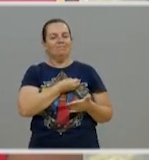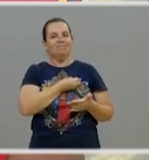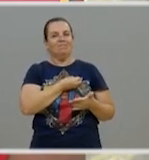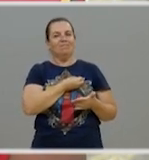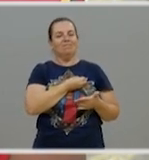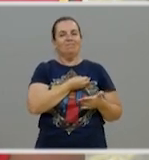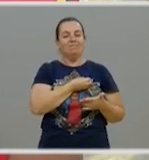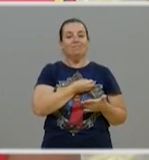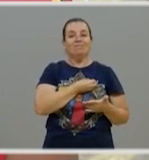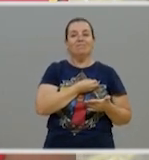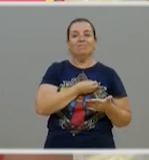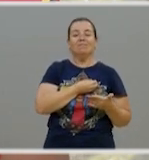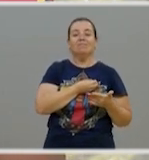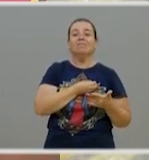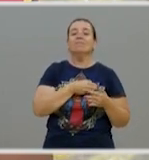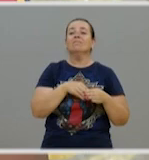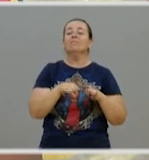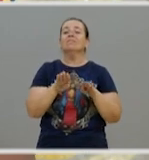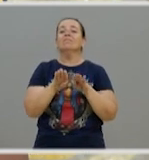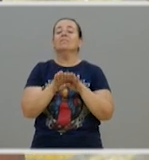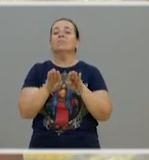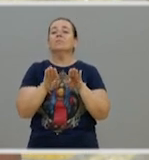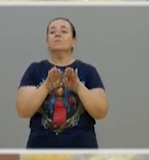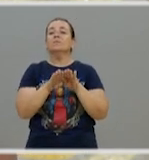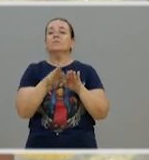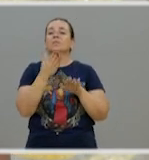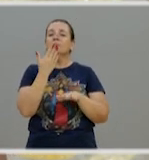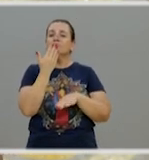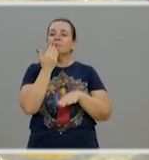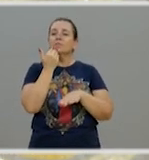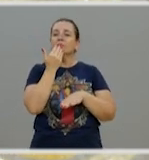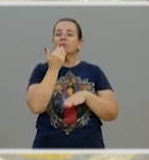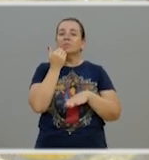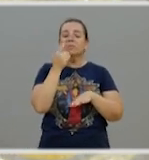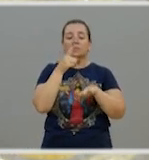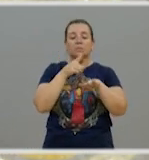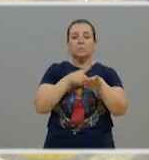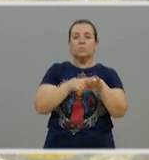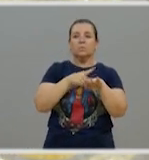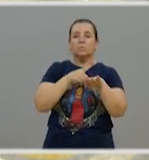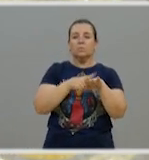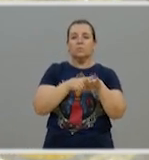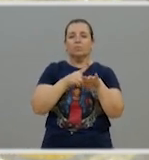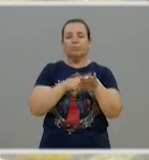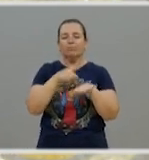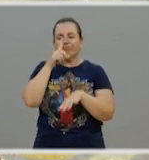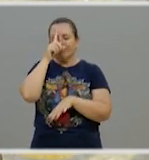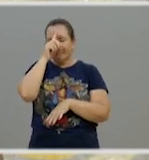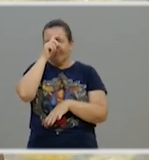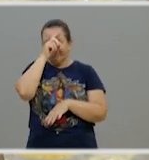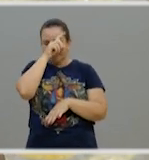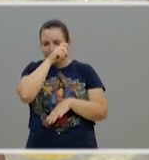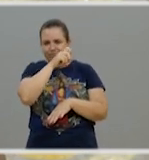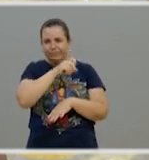e alimentá-los quando é tempo de penúria.